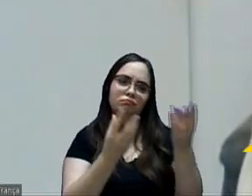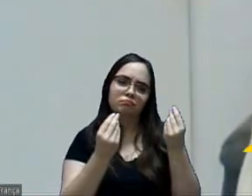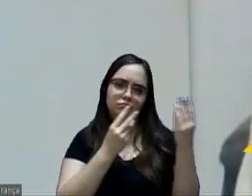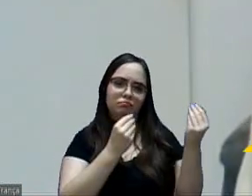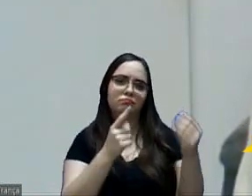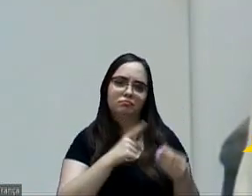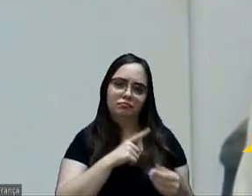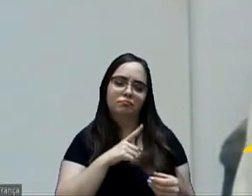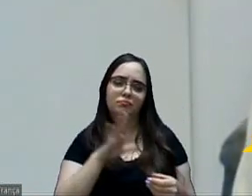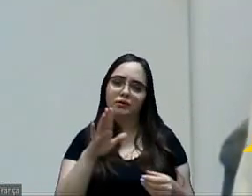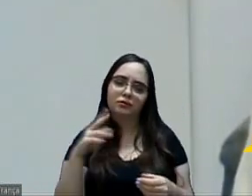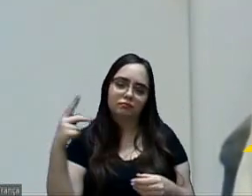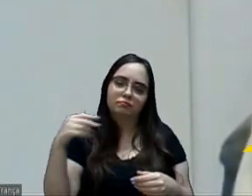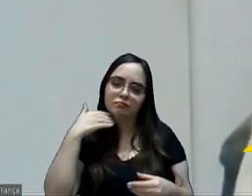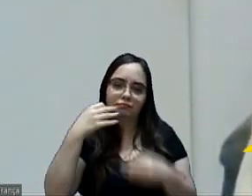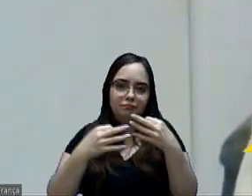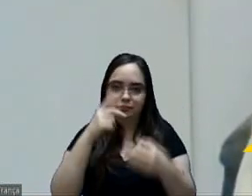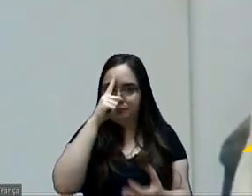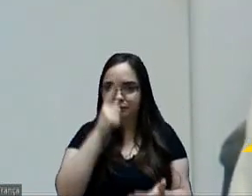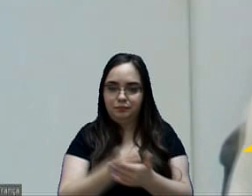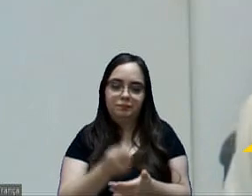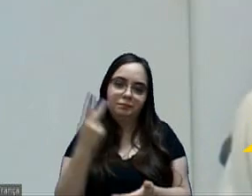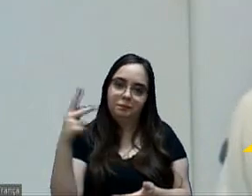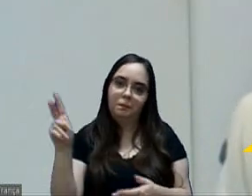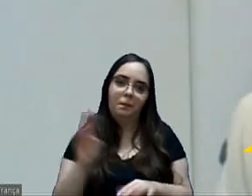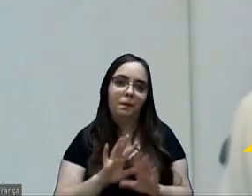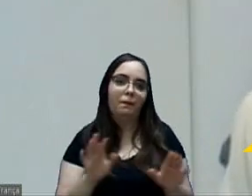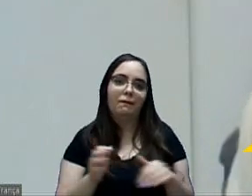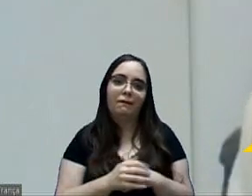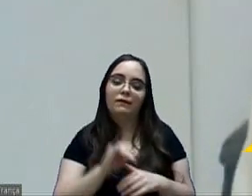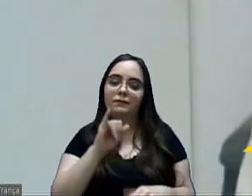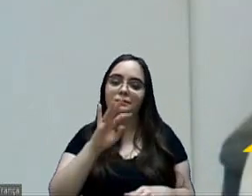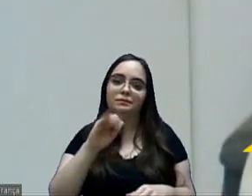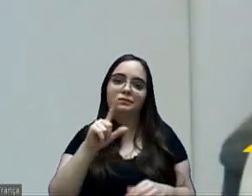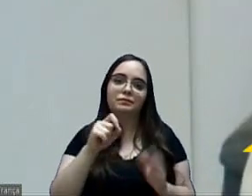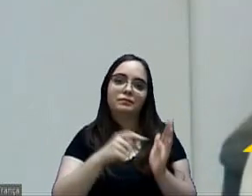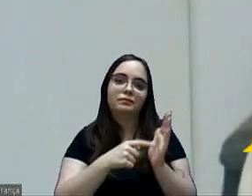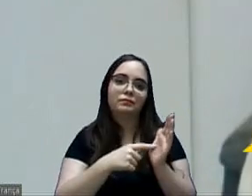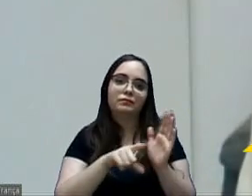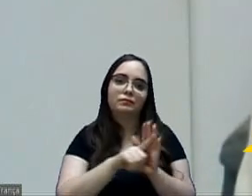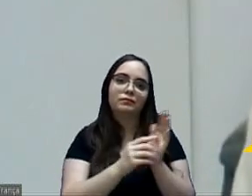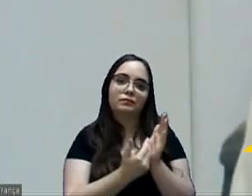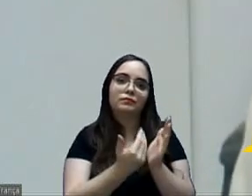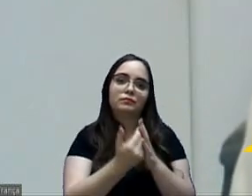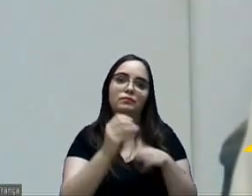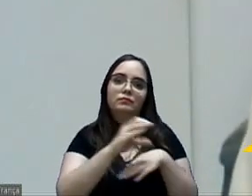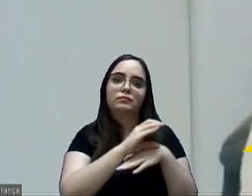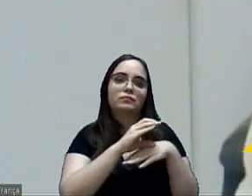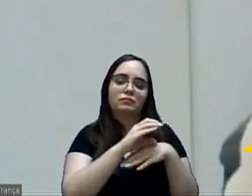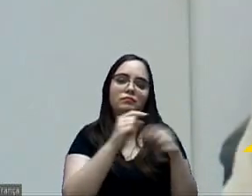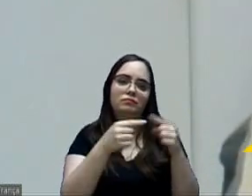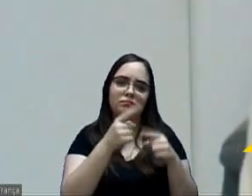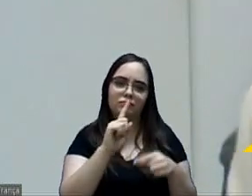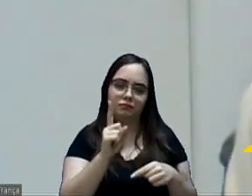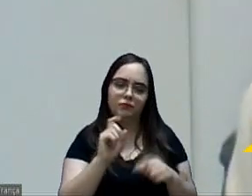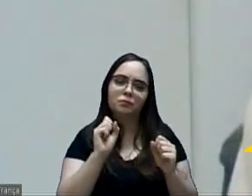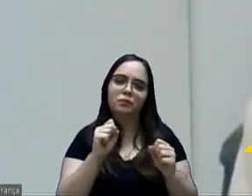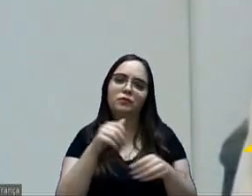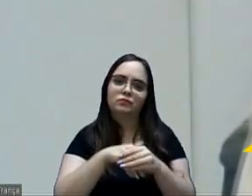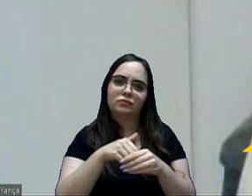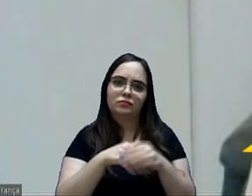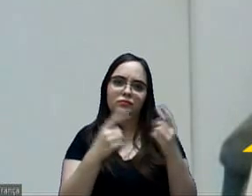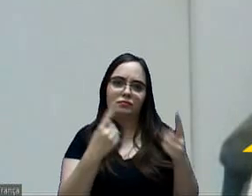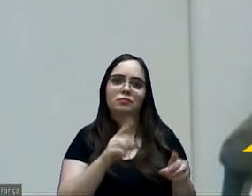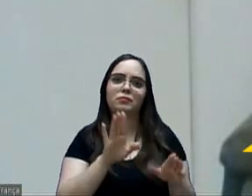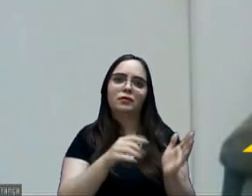é soberano para discutir isso. Acho. A emenda do Ítalo, ela não tem nada de inconstitucional. Podem até votar contra, mas dizer